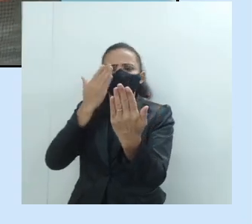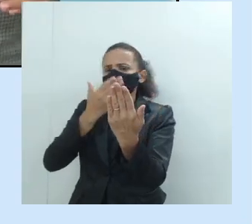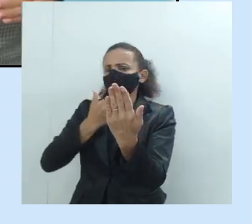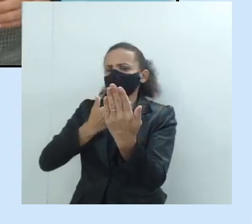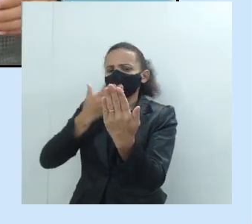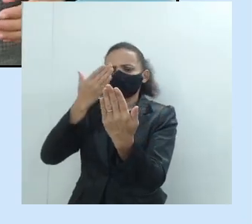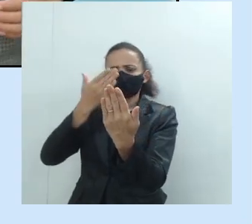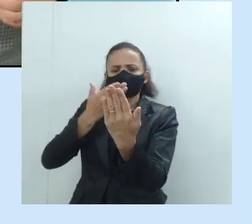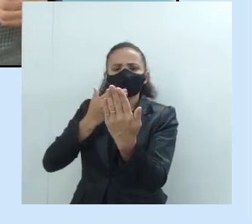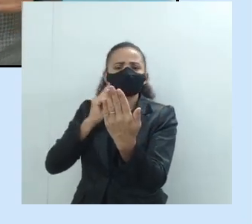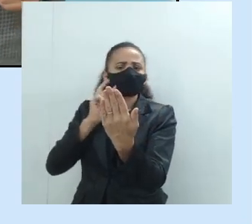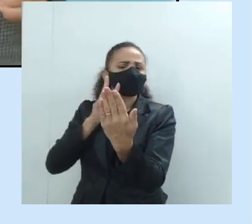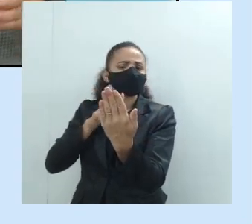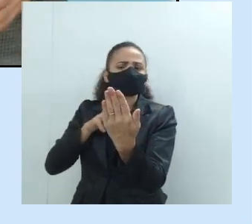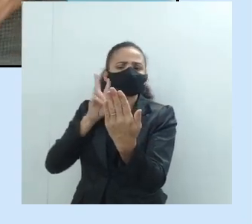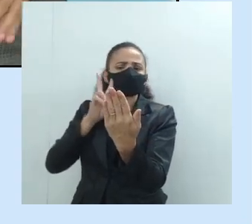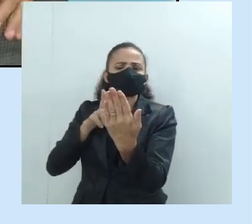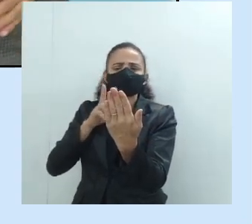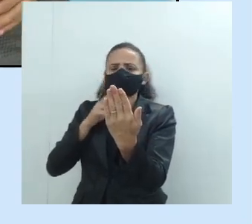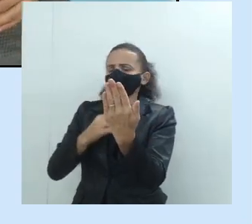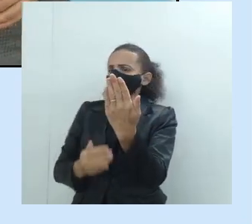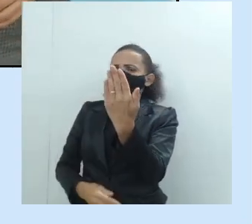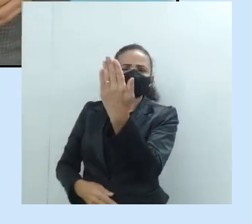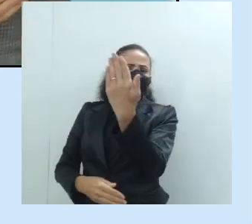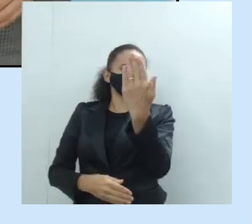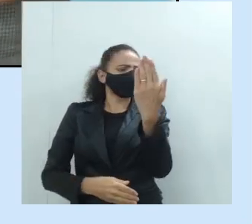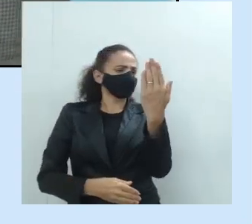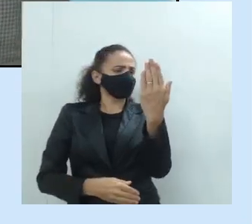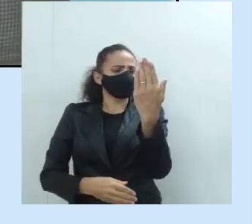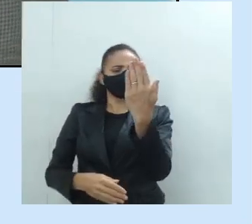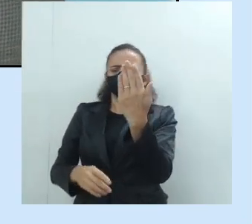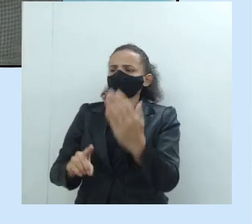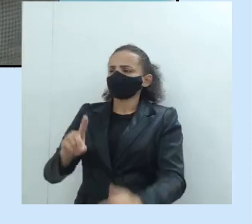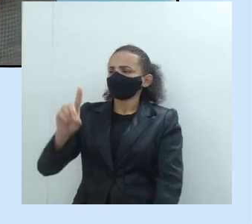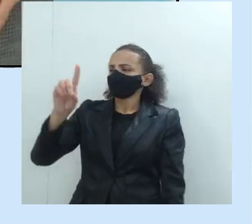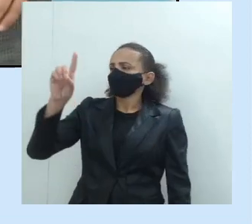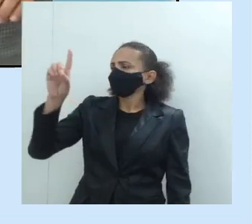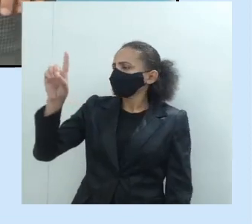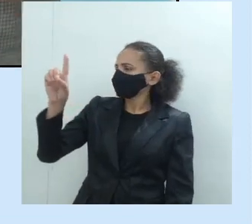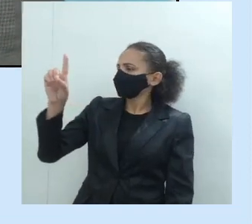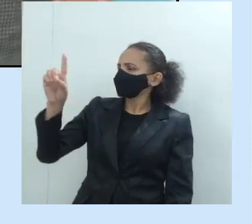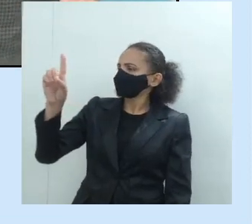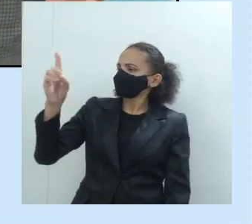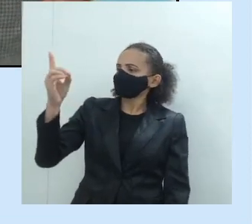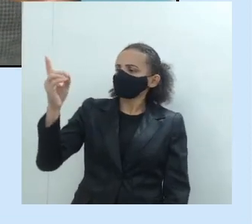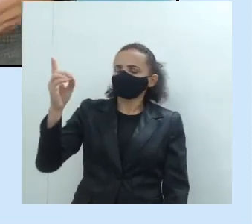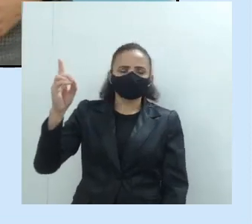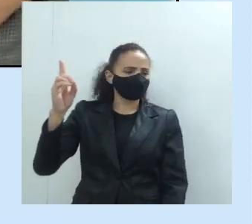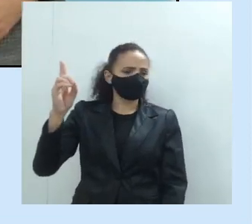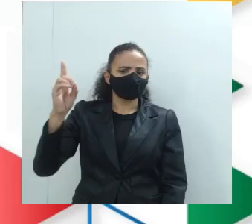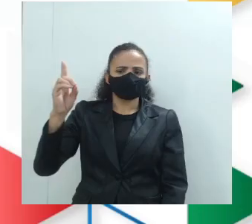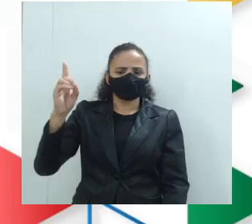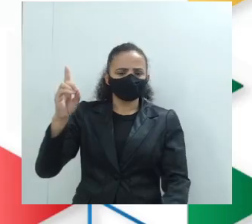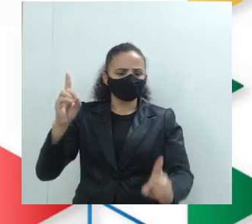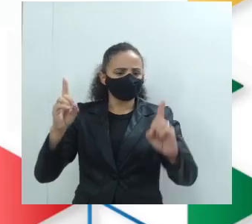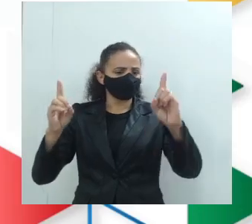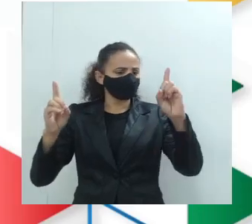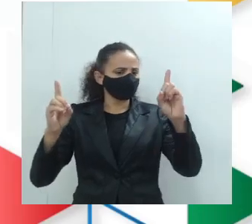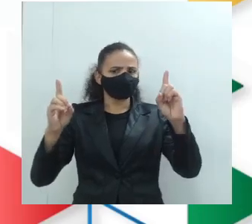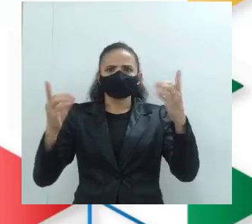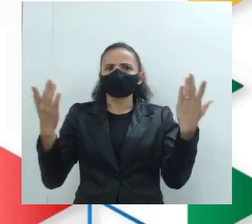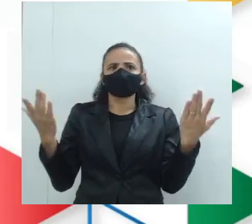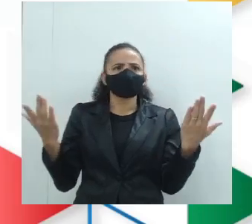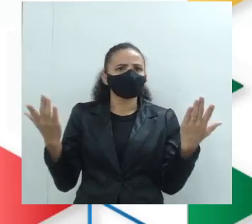Olhar o espelho, e você levantar o teu braço direito, vai dar a impressão que a outra pessoa levantou o esquerdo, que não parece